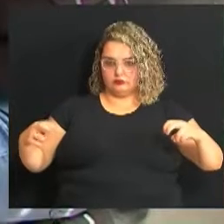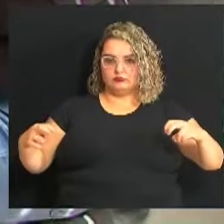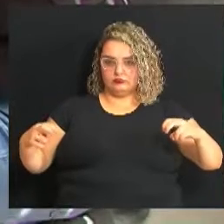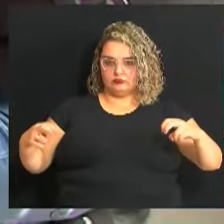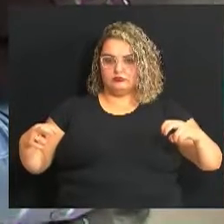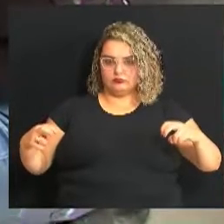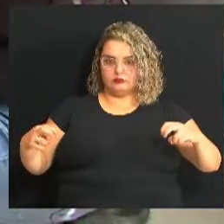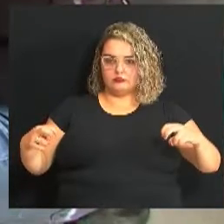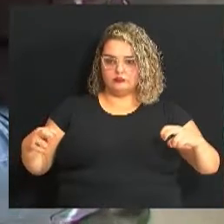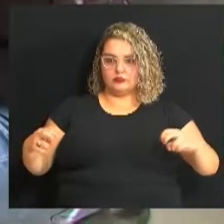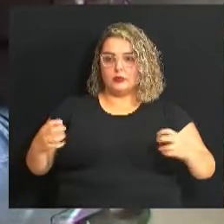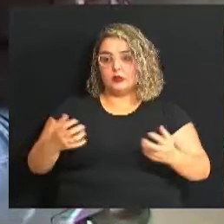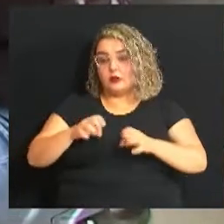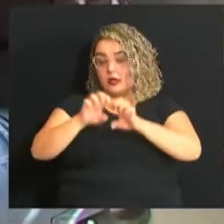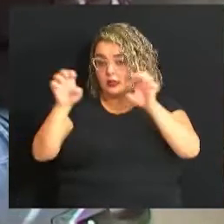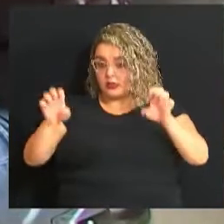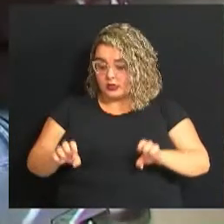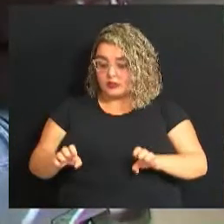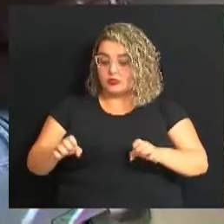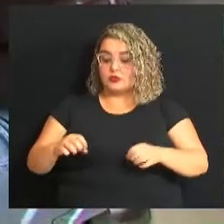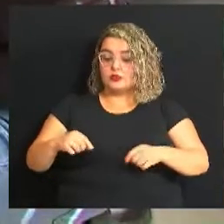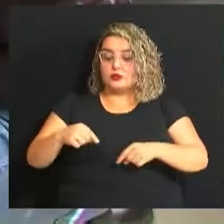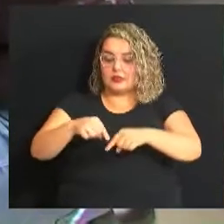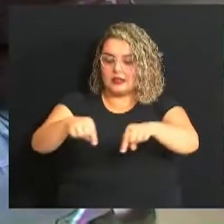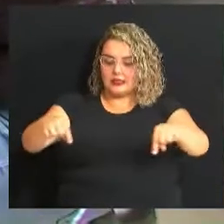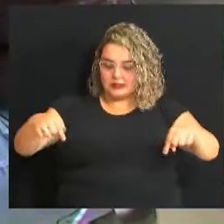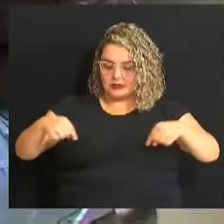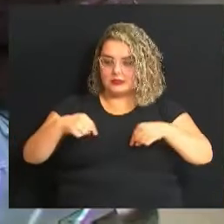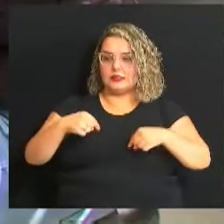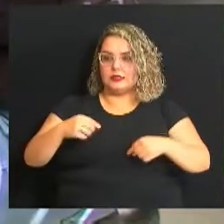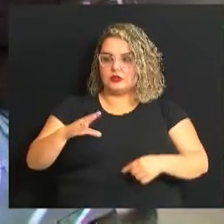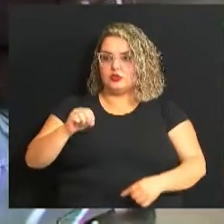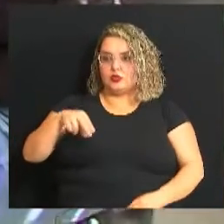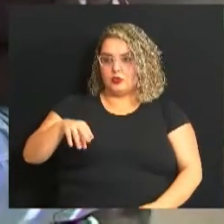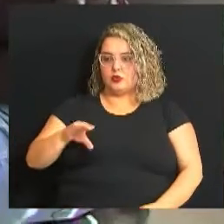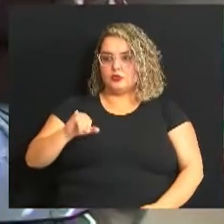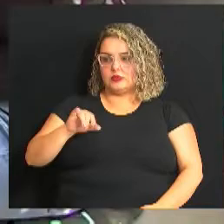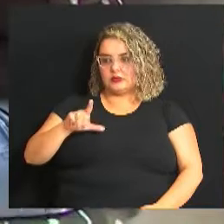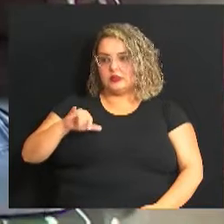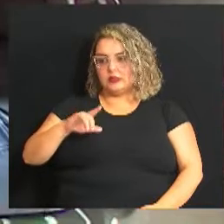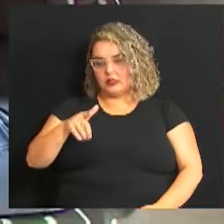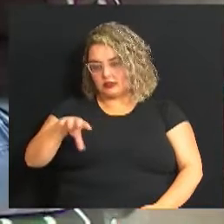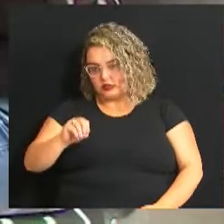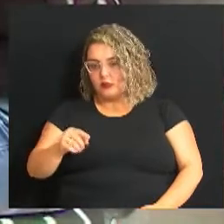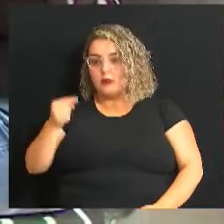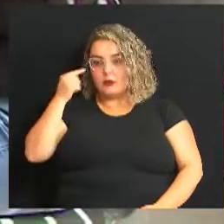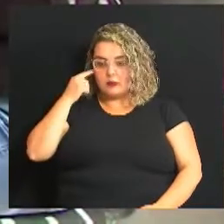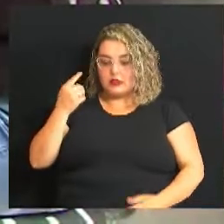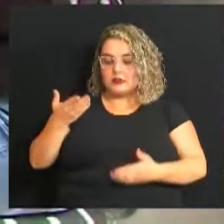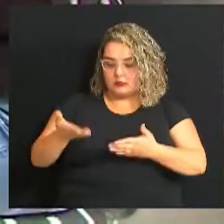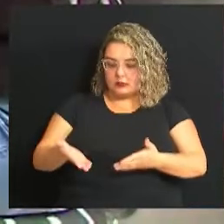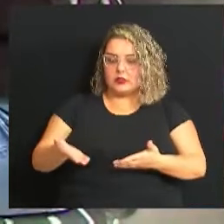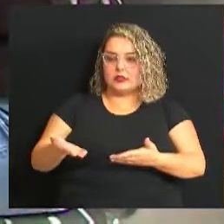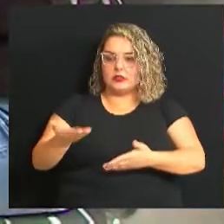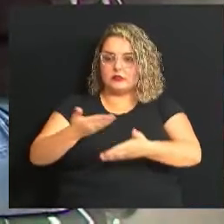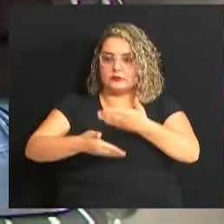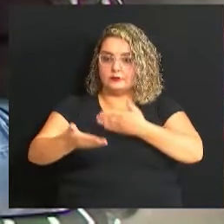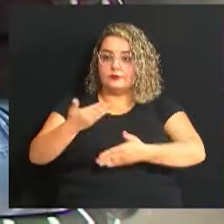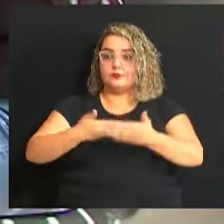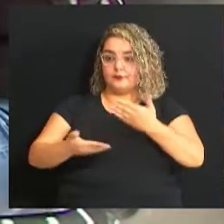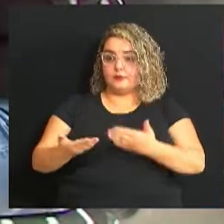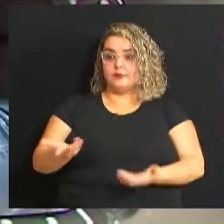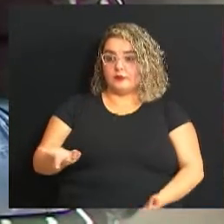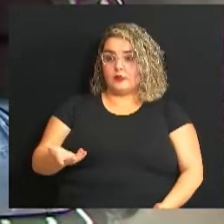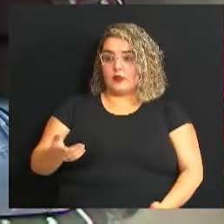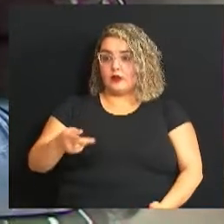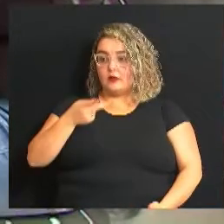Então, até a estrutura física da sala de conciliação, ela é pensada para isso. Bom, eu fiz questão de frisar aqui, não